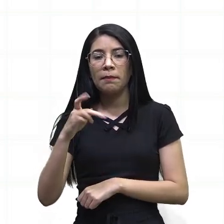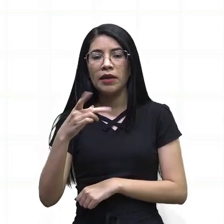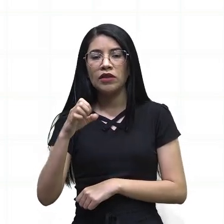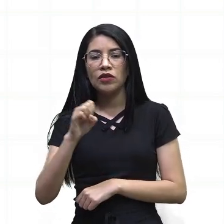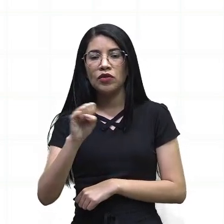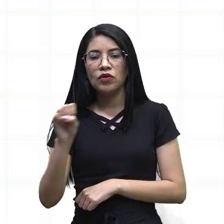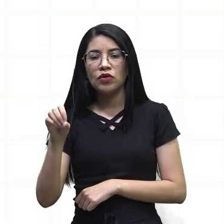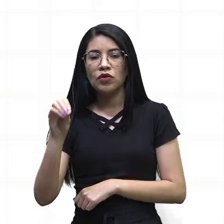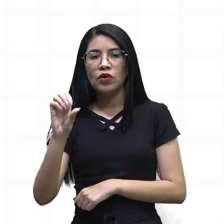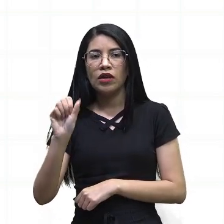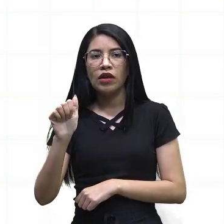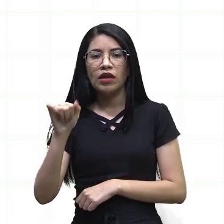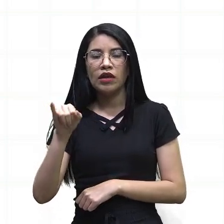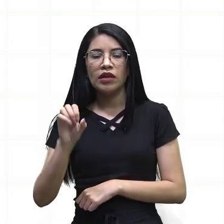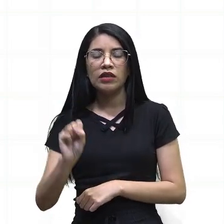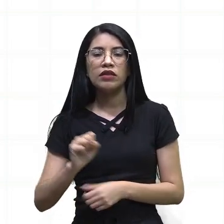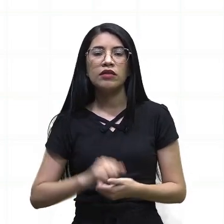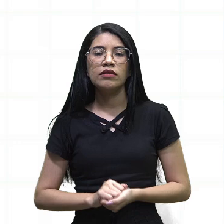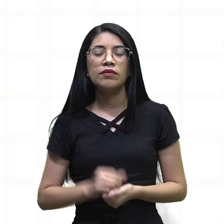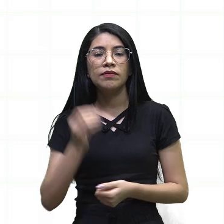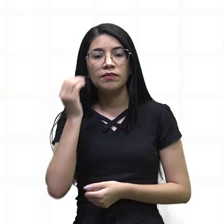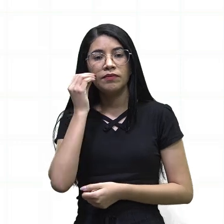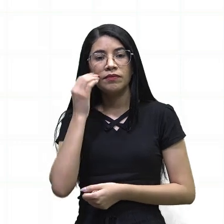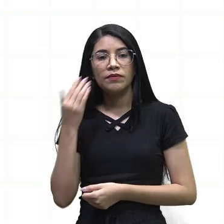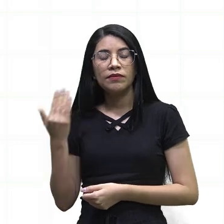impessoais. Vamos lá verificar?